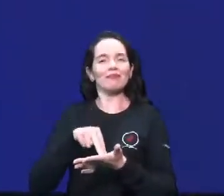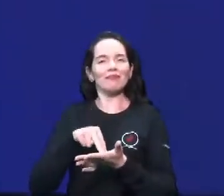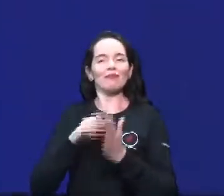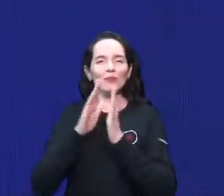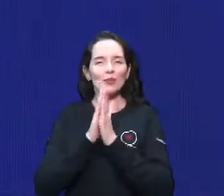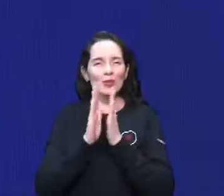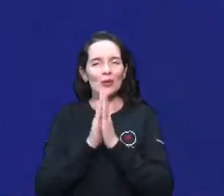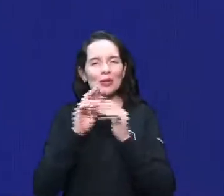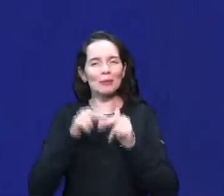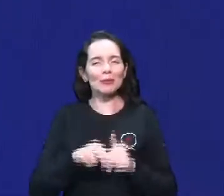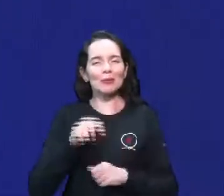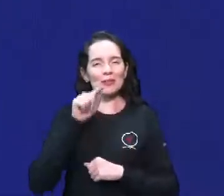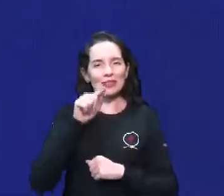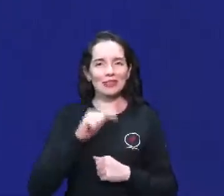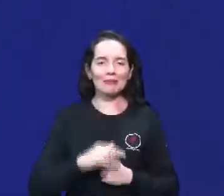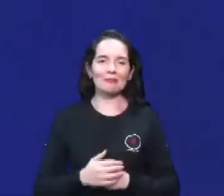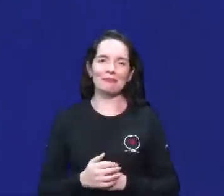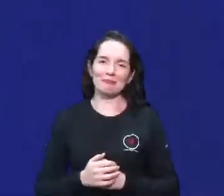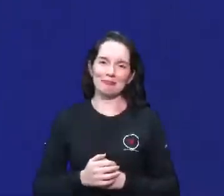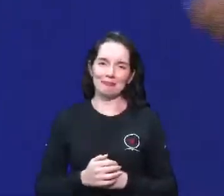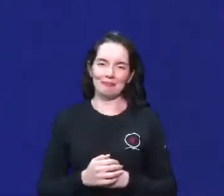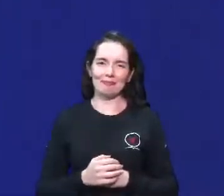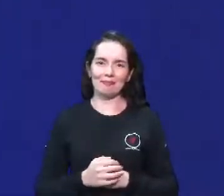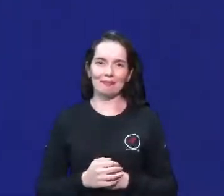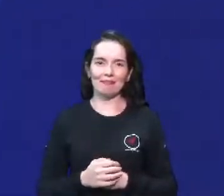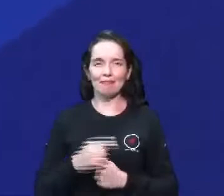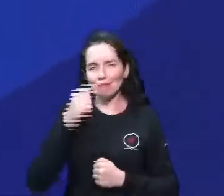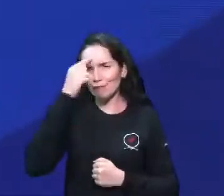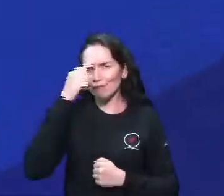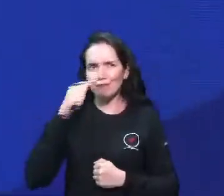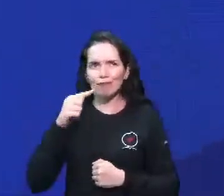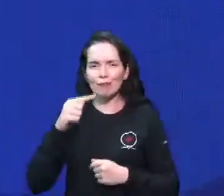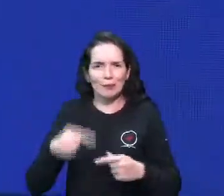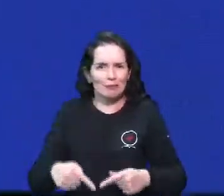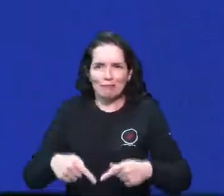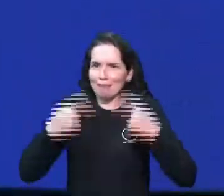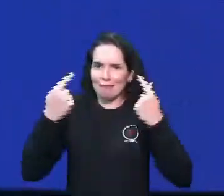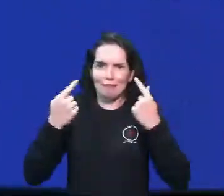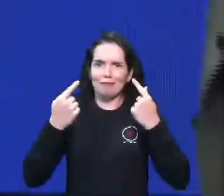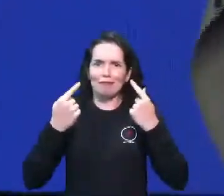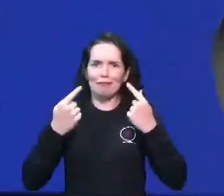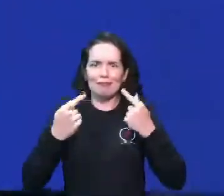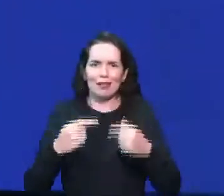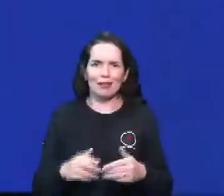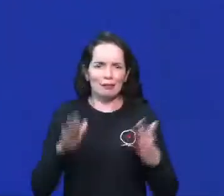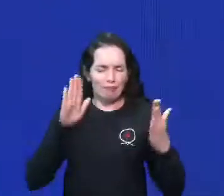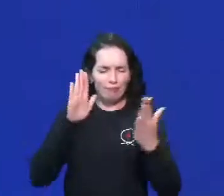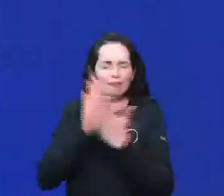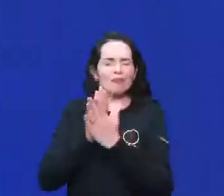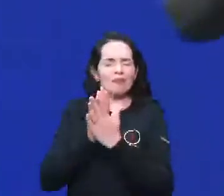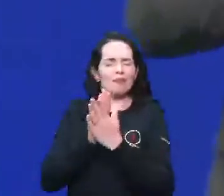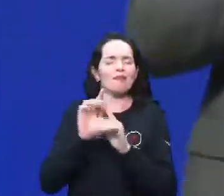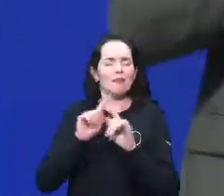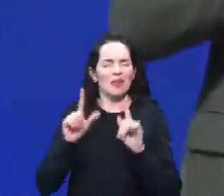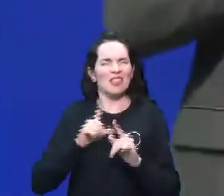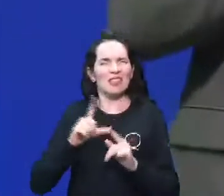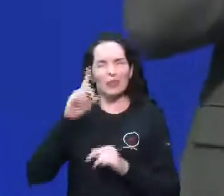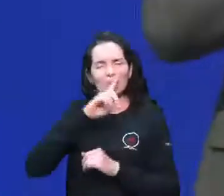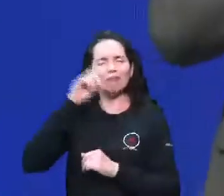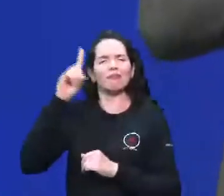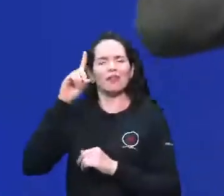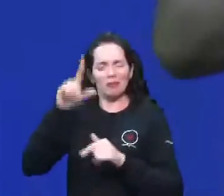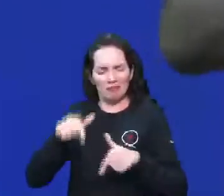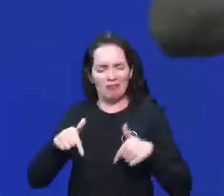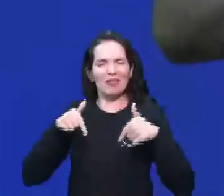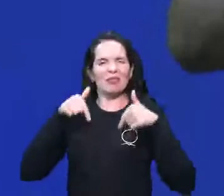uma oração com você. Eu não sei qual é o desafio que você está enfrentando aqui, mas você tem um Deus que reage